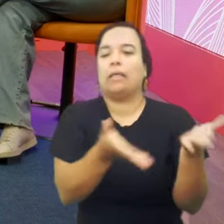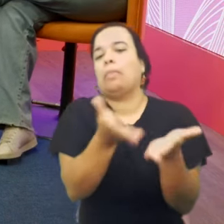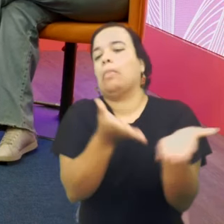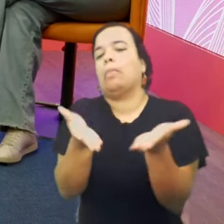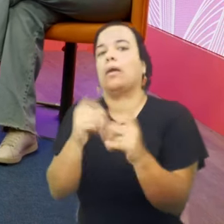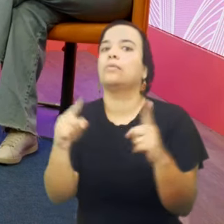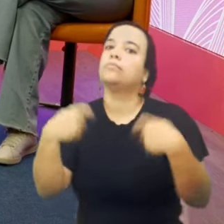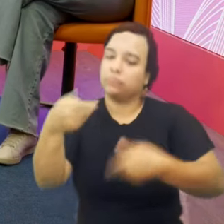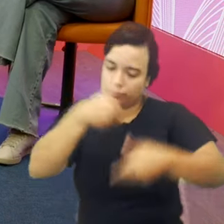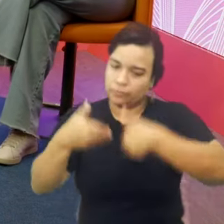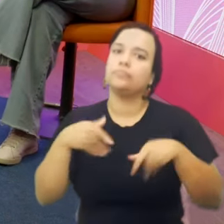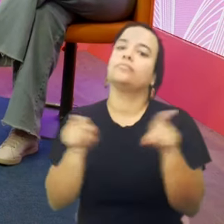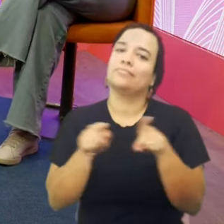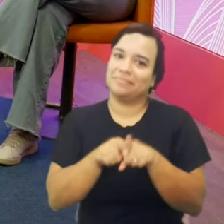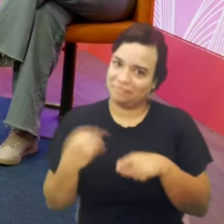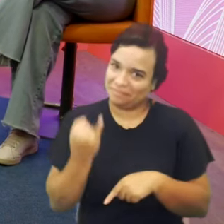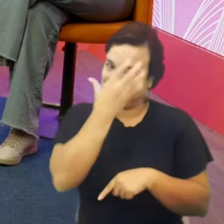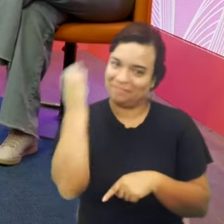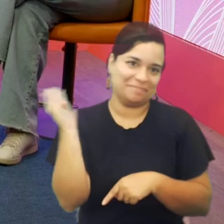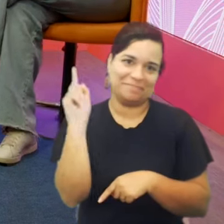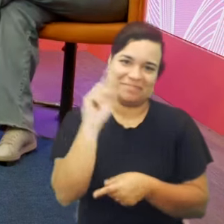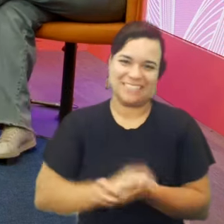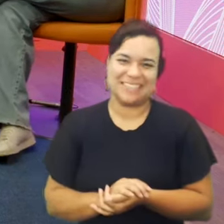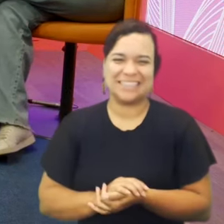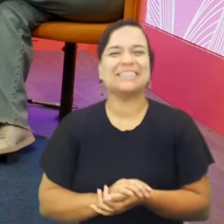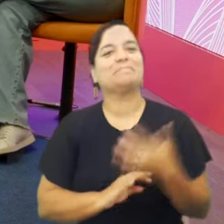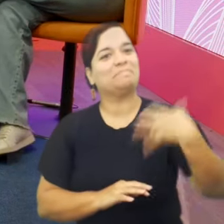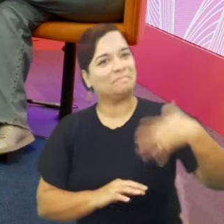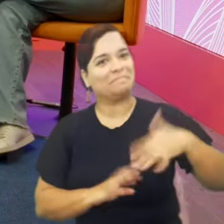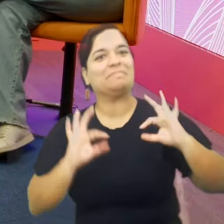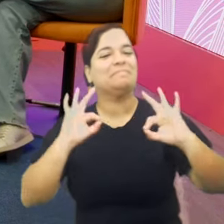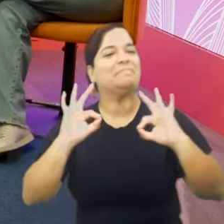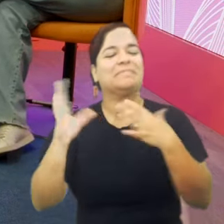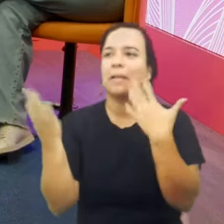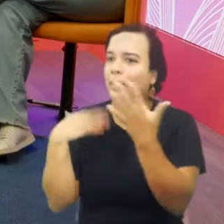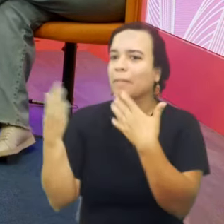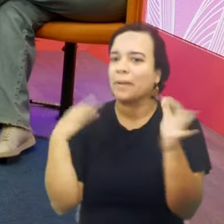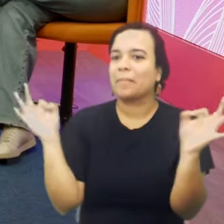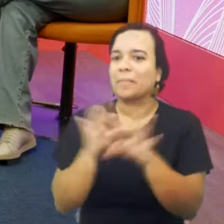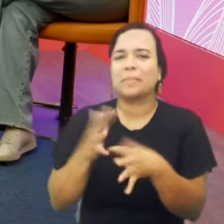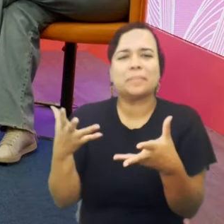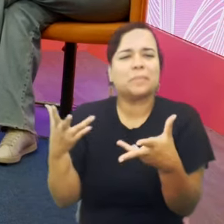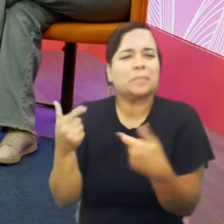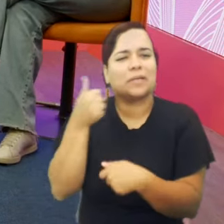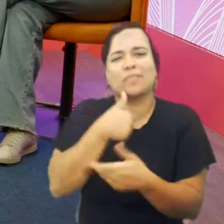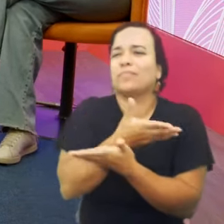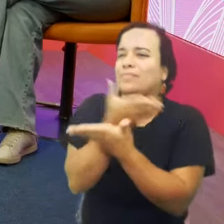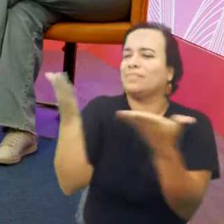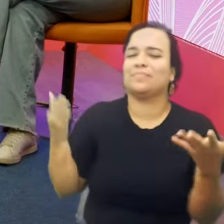e devemos ser cuidadas. Não vamos esquecer disso. Gente, olha, e depois desse bate-papo maravilhoso com essas